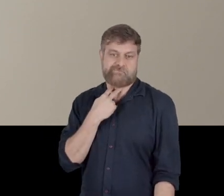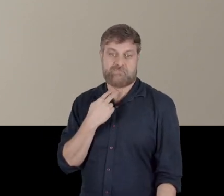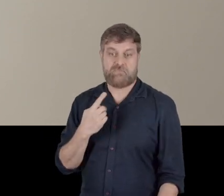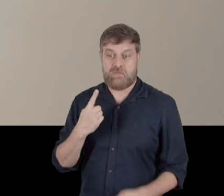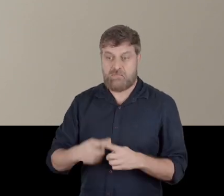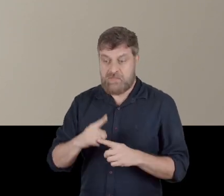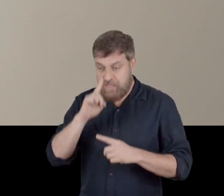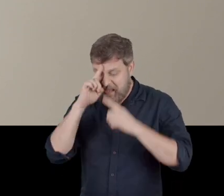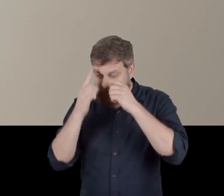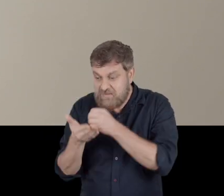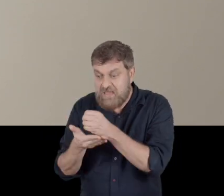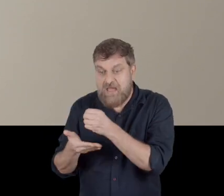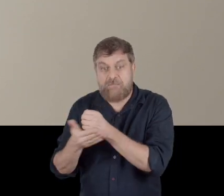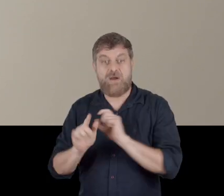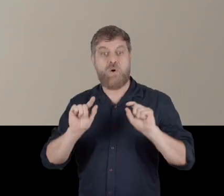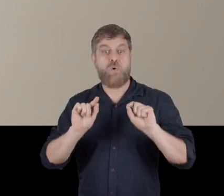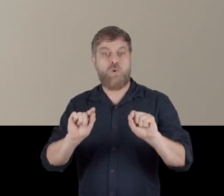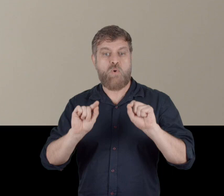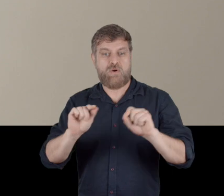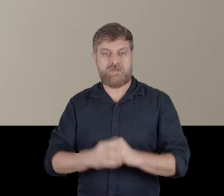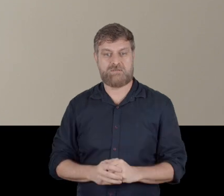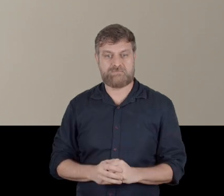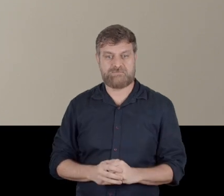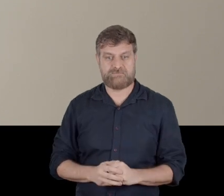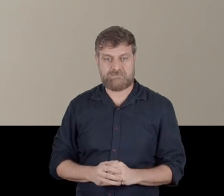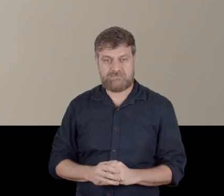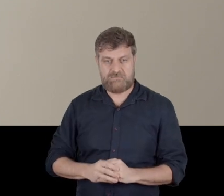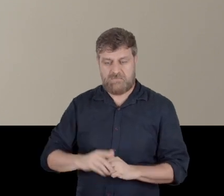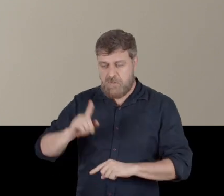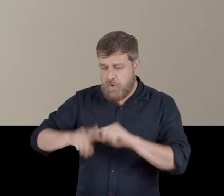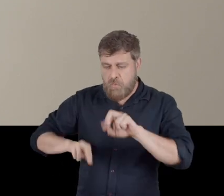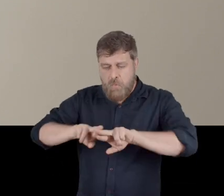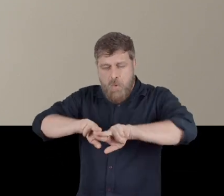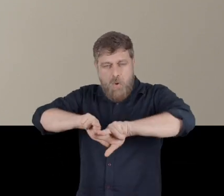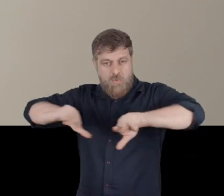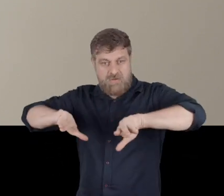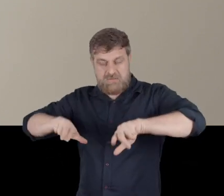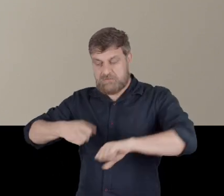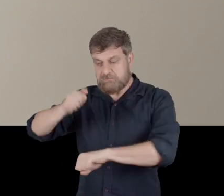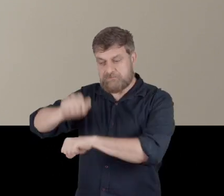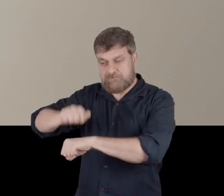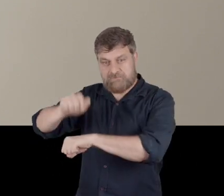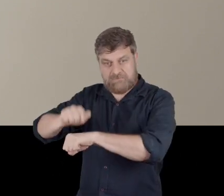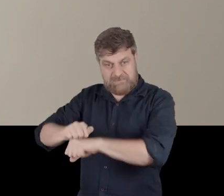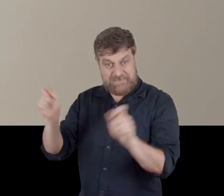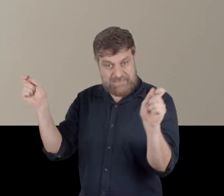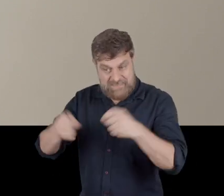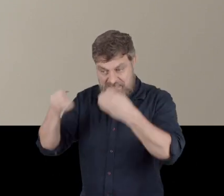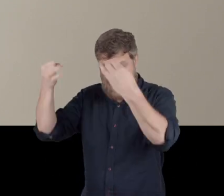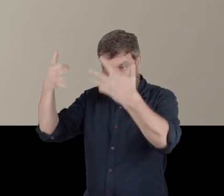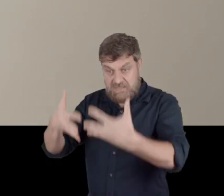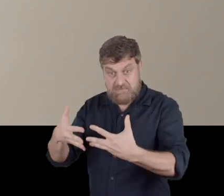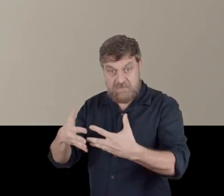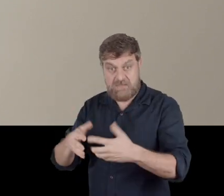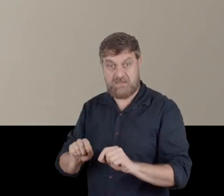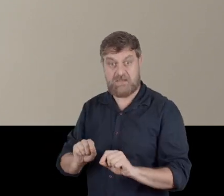dúvida primordial é: todo o mundo material, físico, consegue